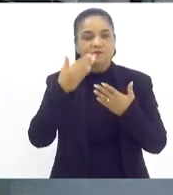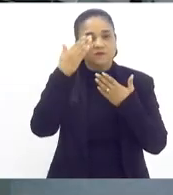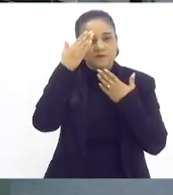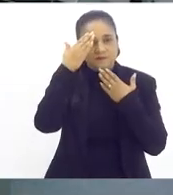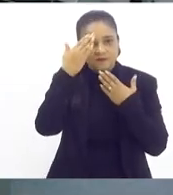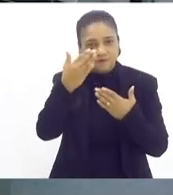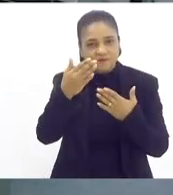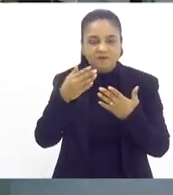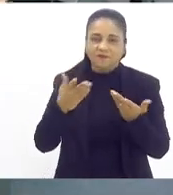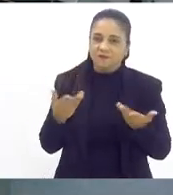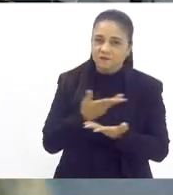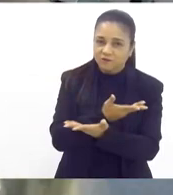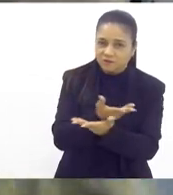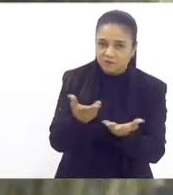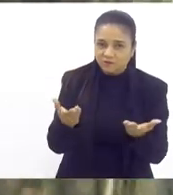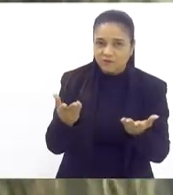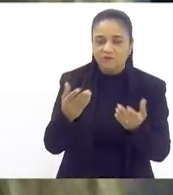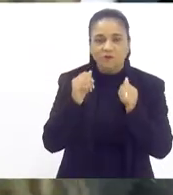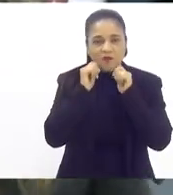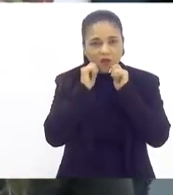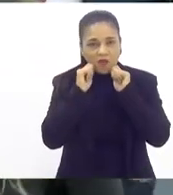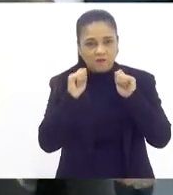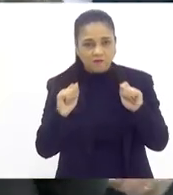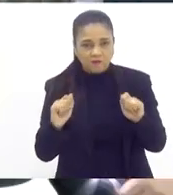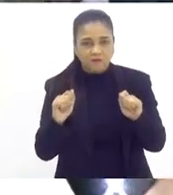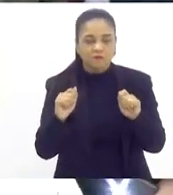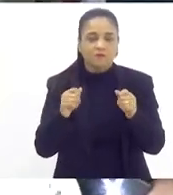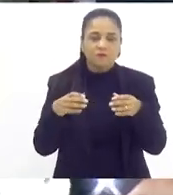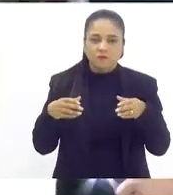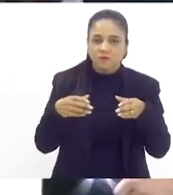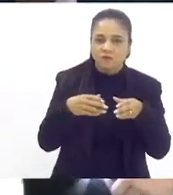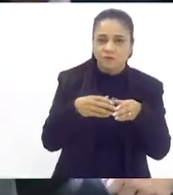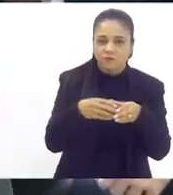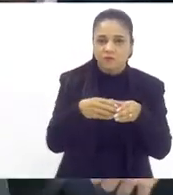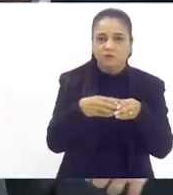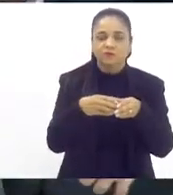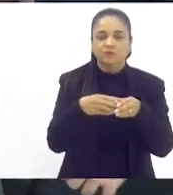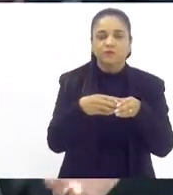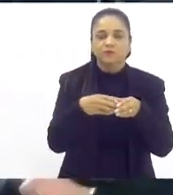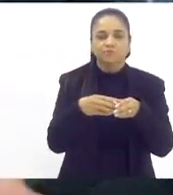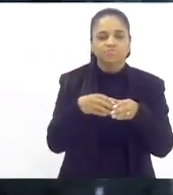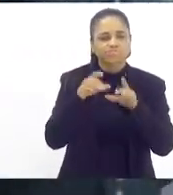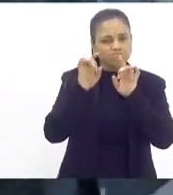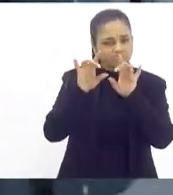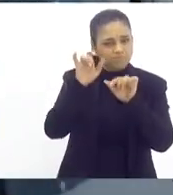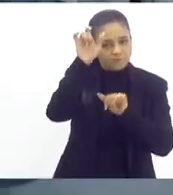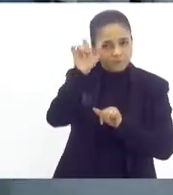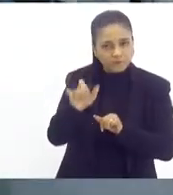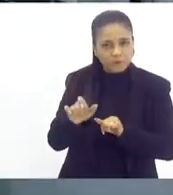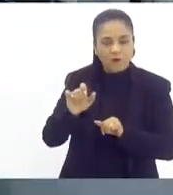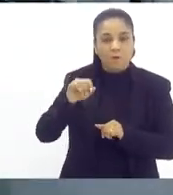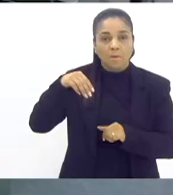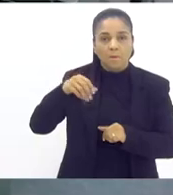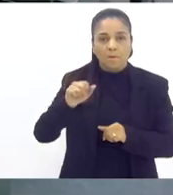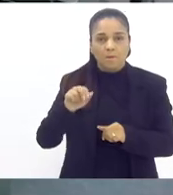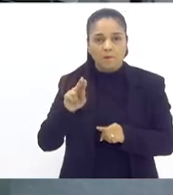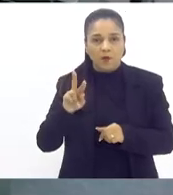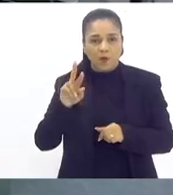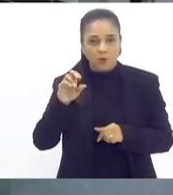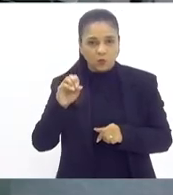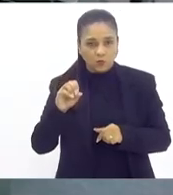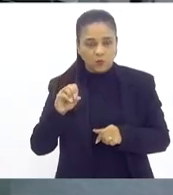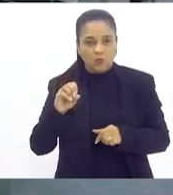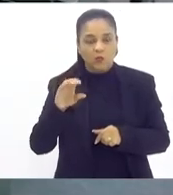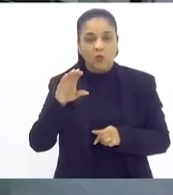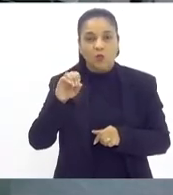Agradecer a todos aqui, a assessoria da comissão, especialmente na pessoa do Mauro Osório, que foi fundamental aí para